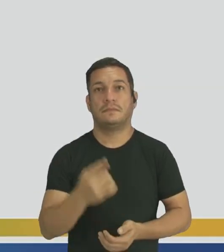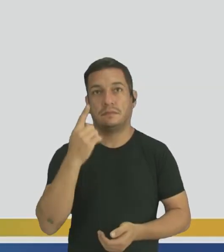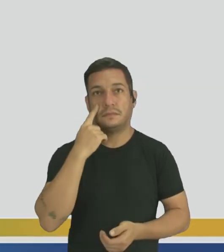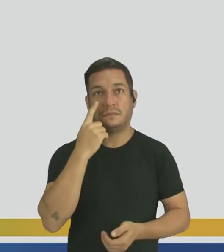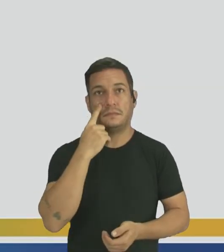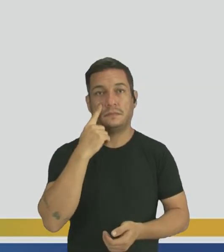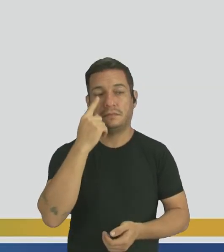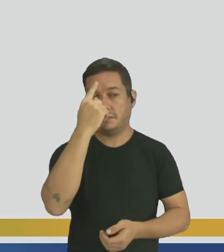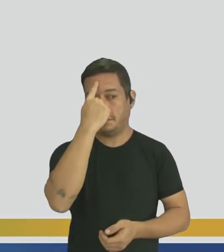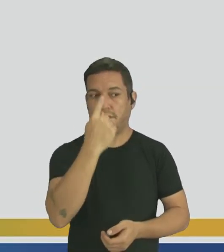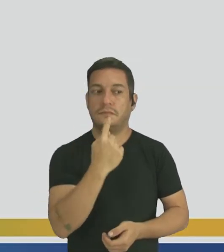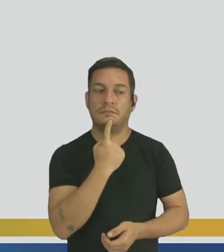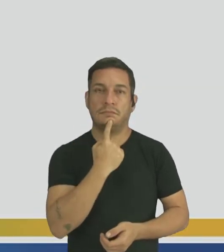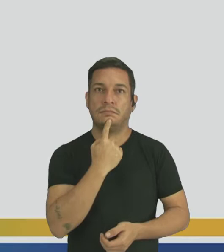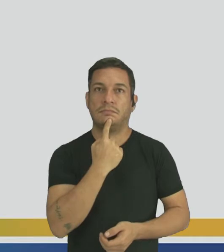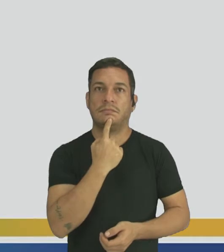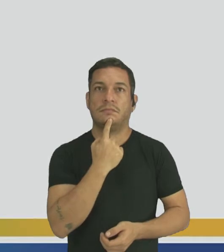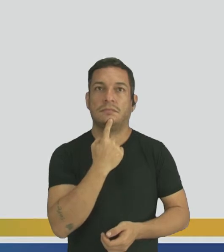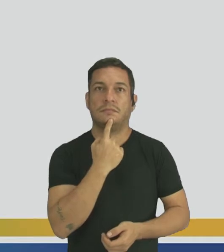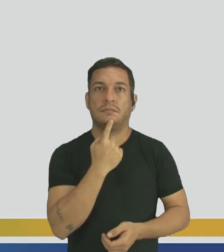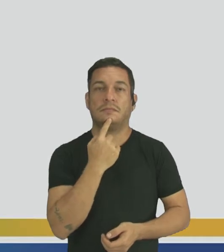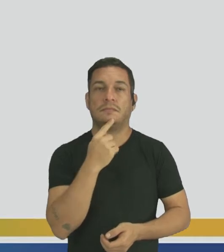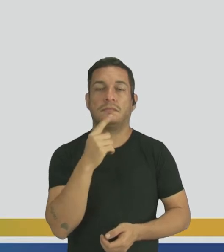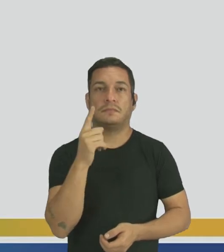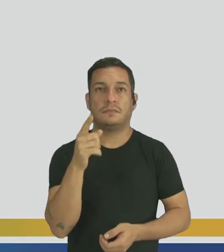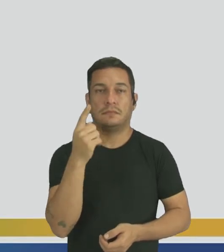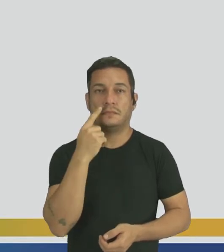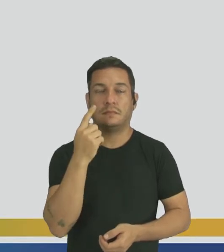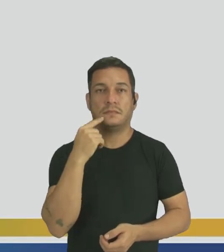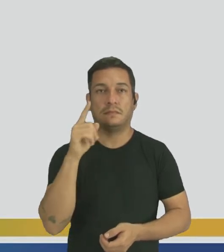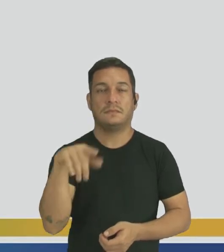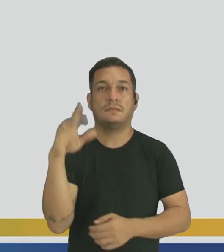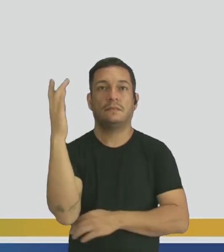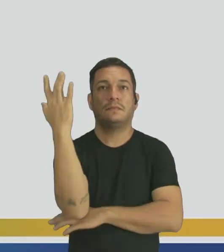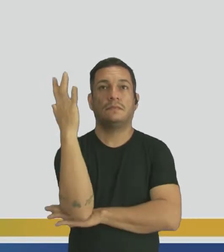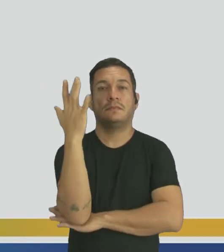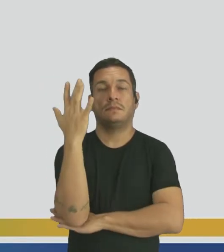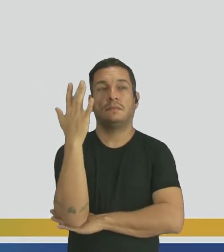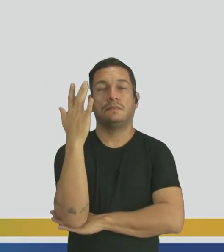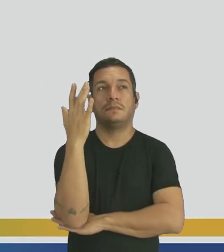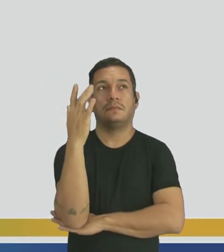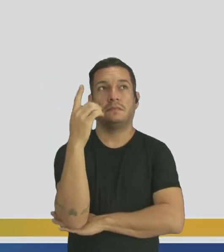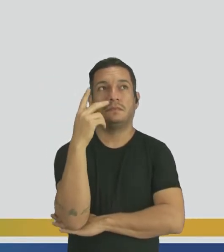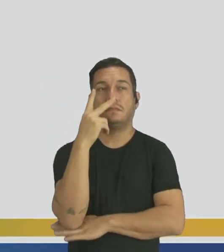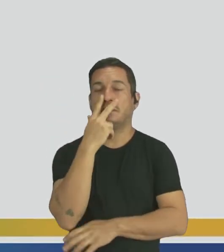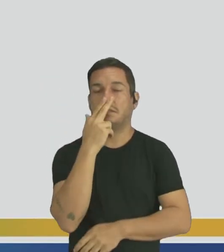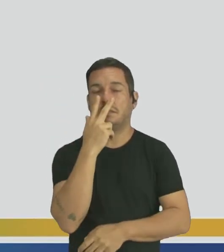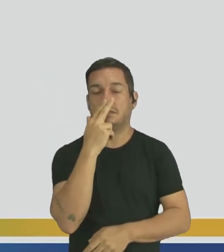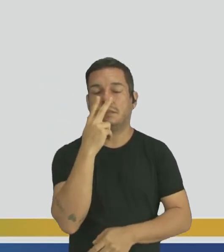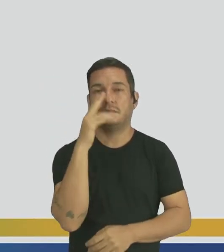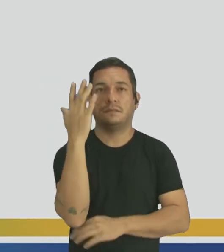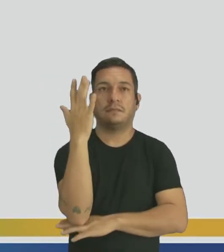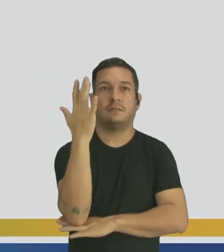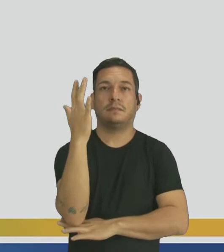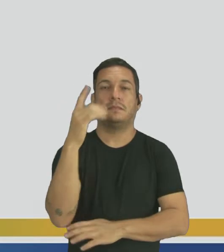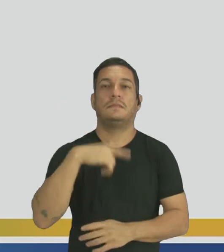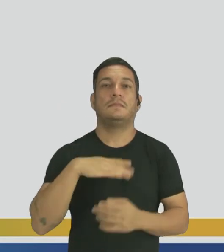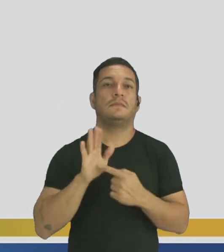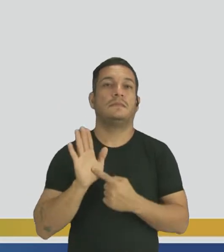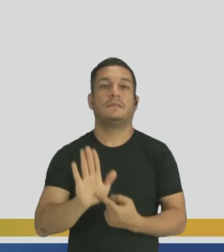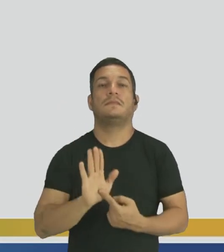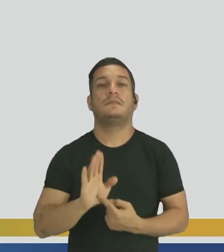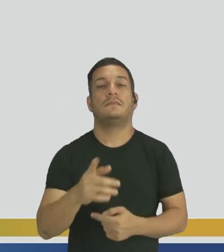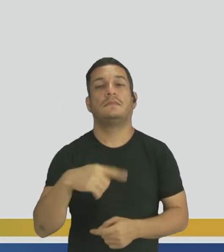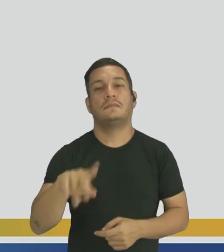Observem a imagem. Essa imagem aí é uma árvore, é uma imagem parecida com a plantinha que eu trouxe, né?